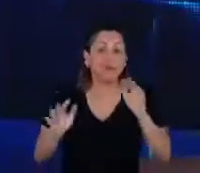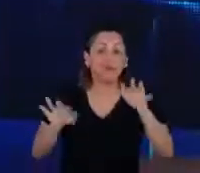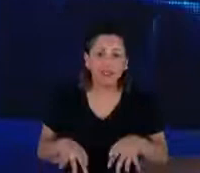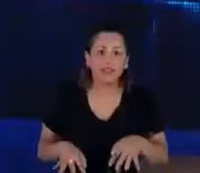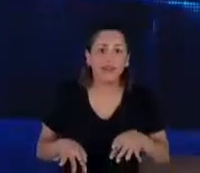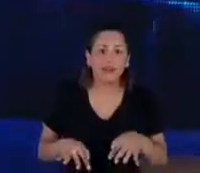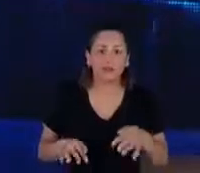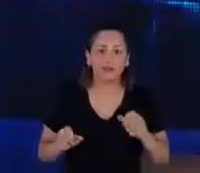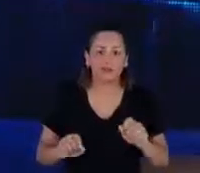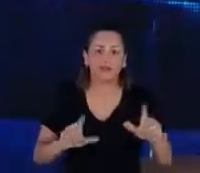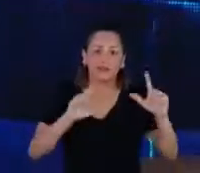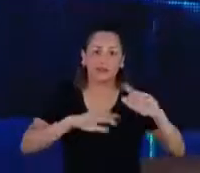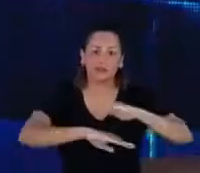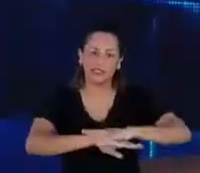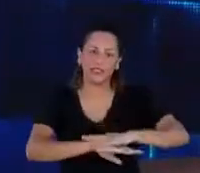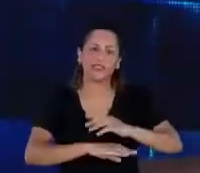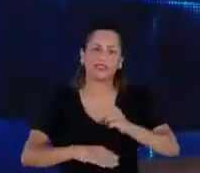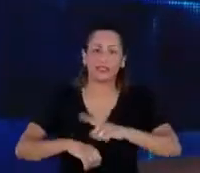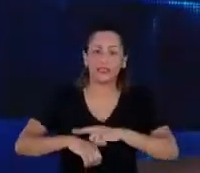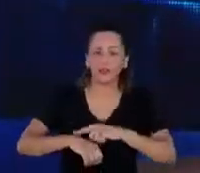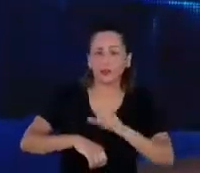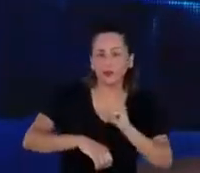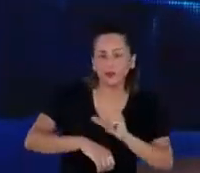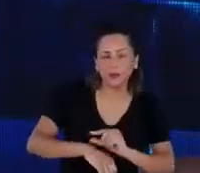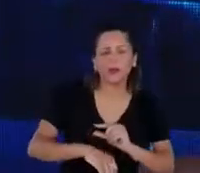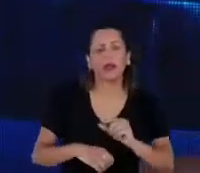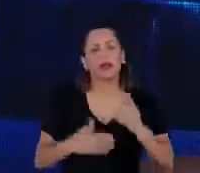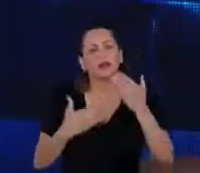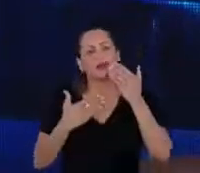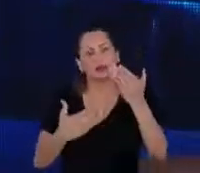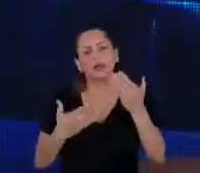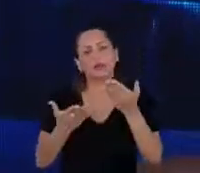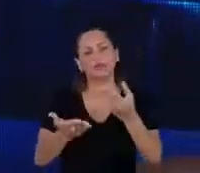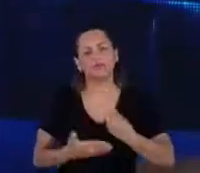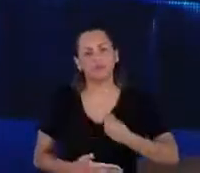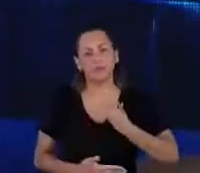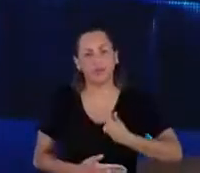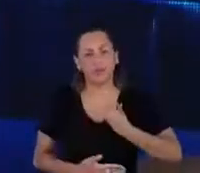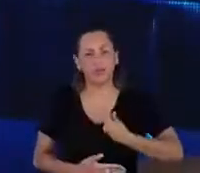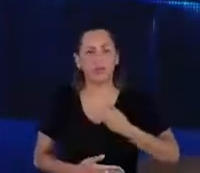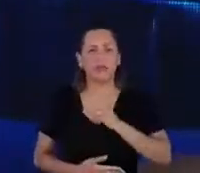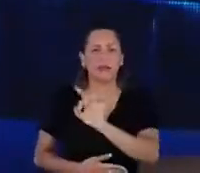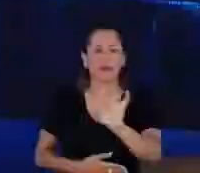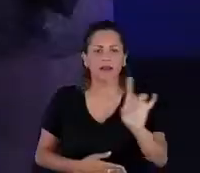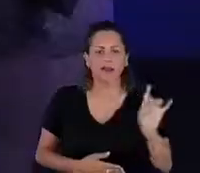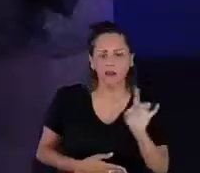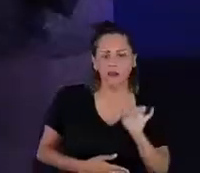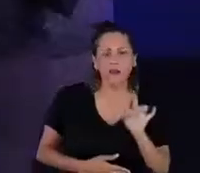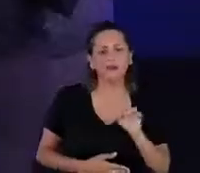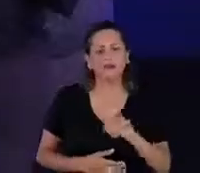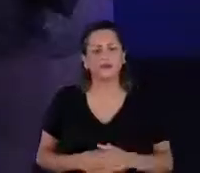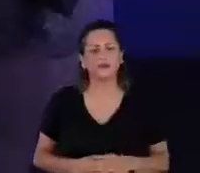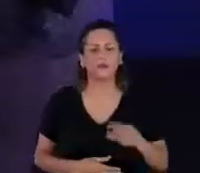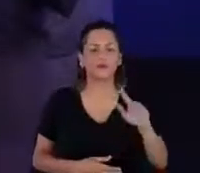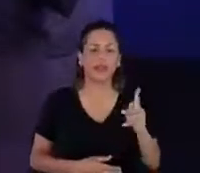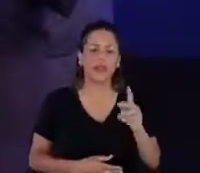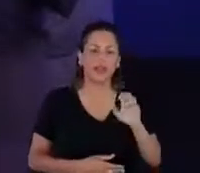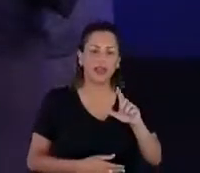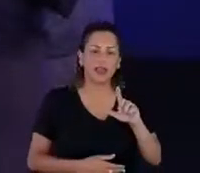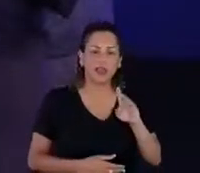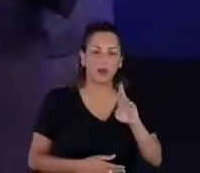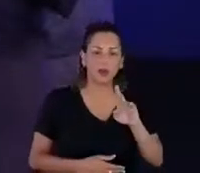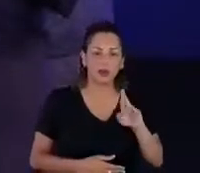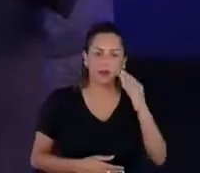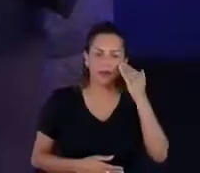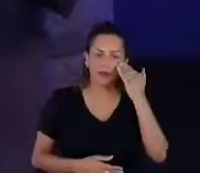O tempo nosso está acabando. Eu queria agradecer muito a presença aqui dos meus colegas. Elber, muito obrigado. Ótimos